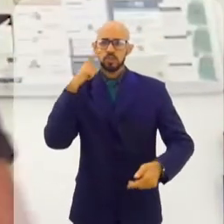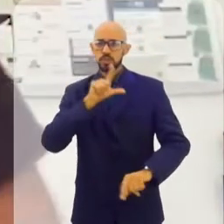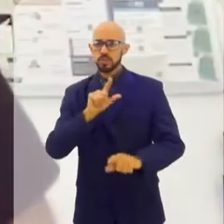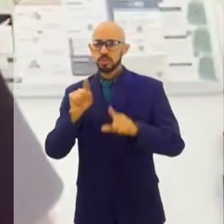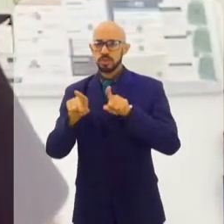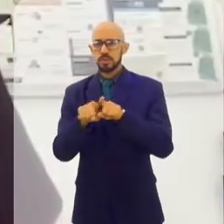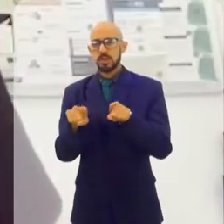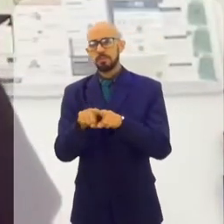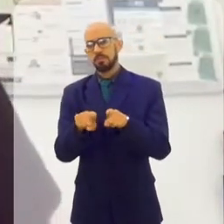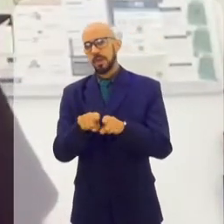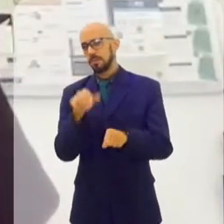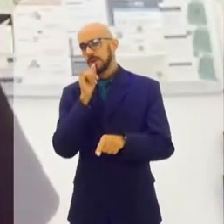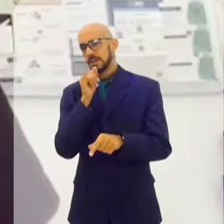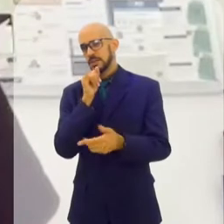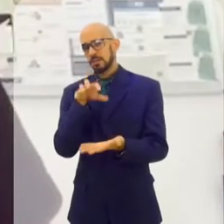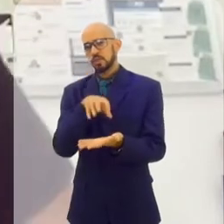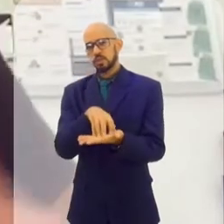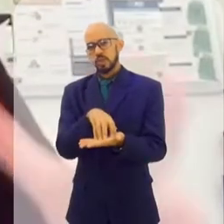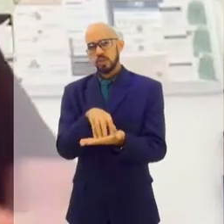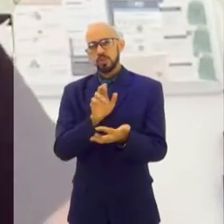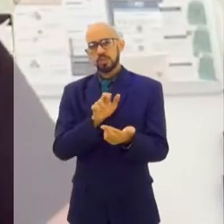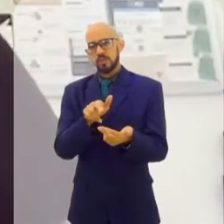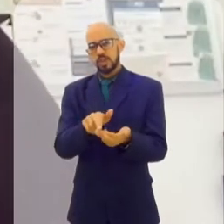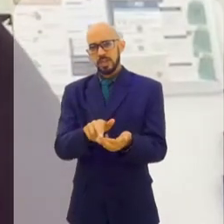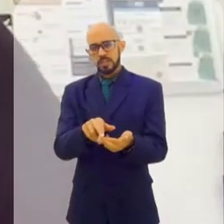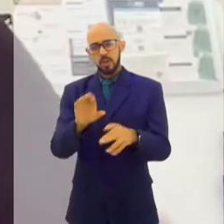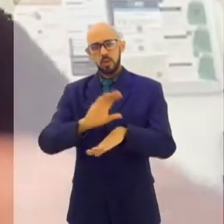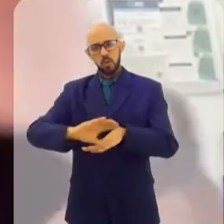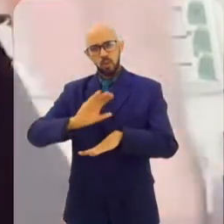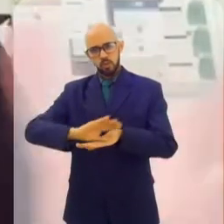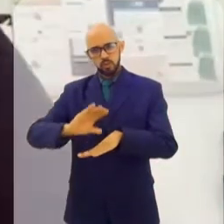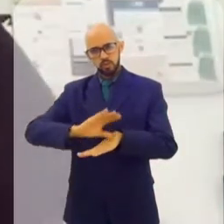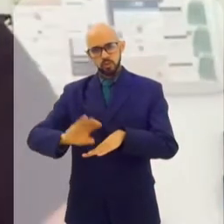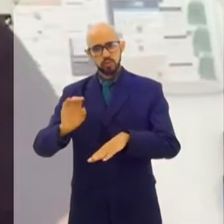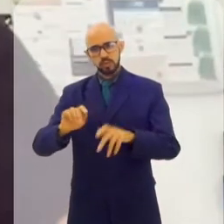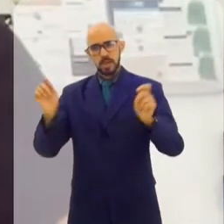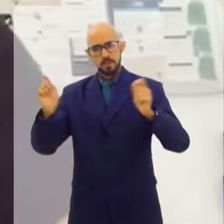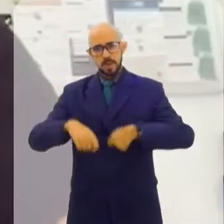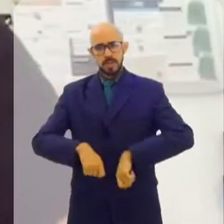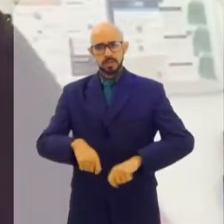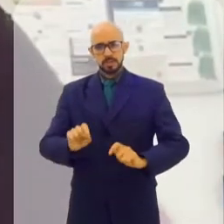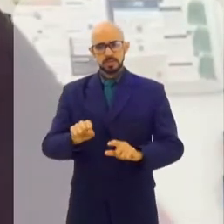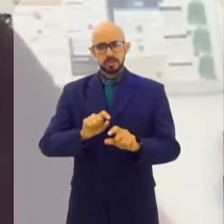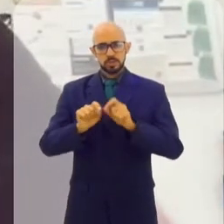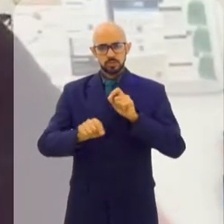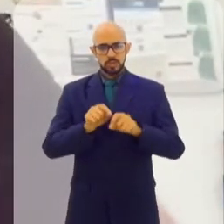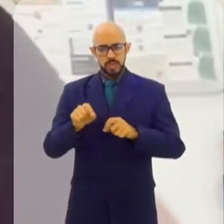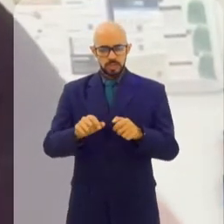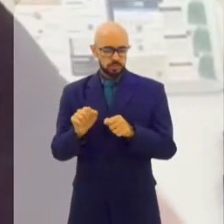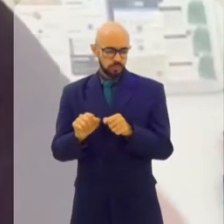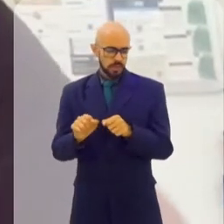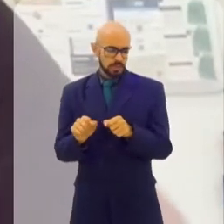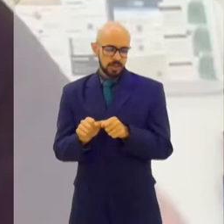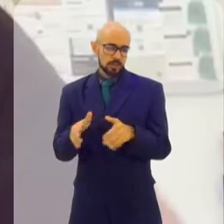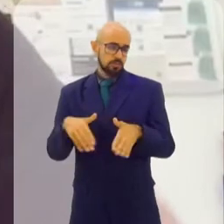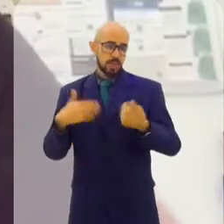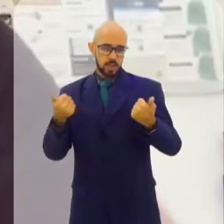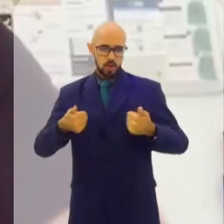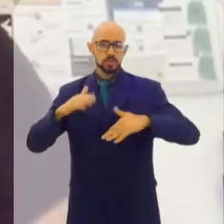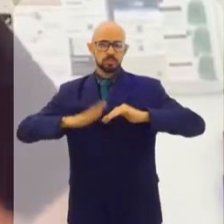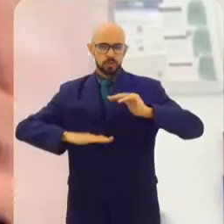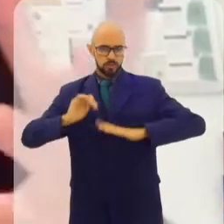ter, por exemplo, no centro de referência, cursos e competências para trazer a formação dos